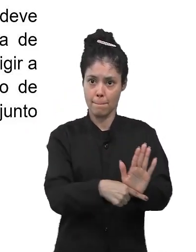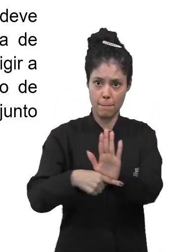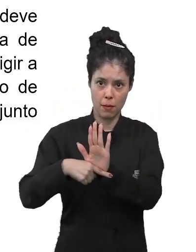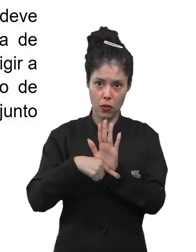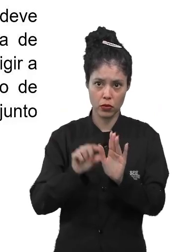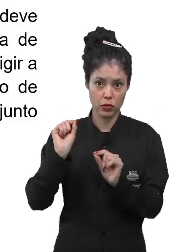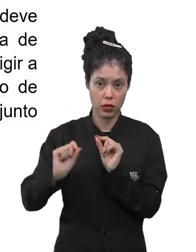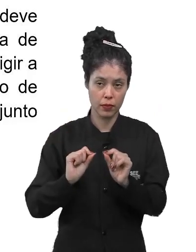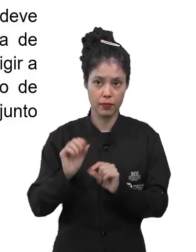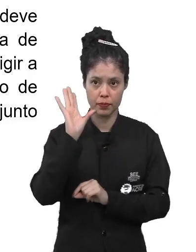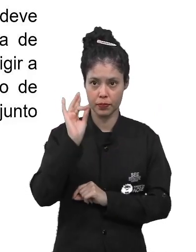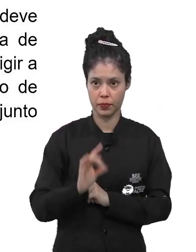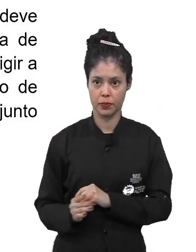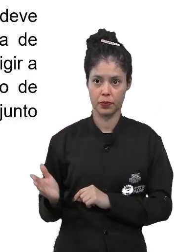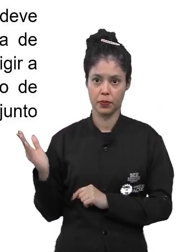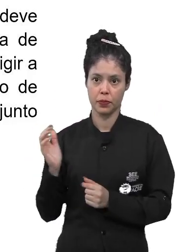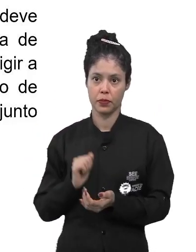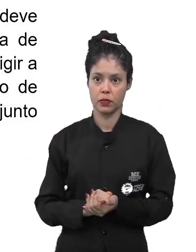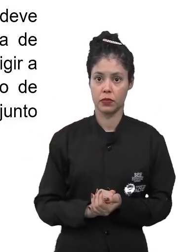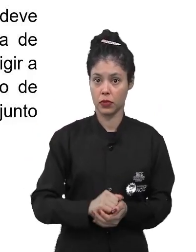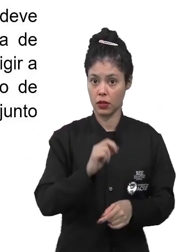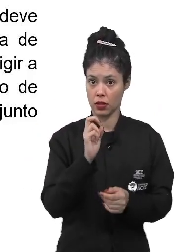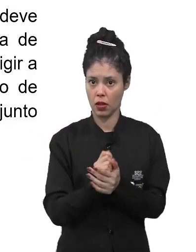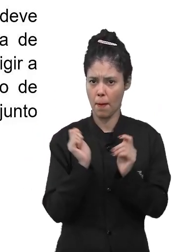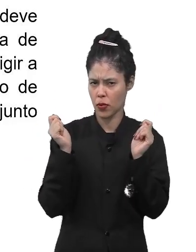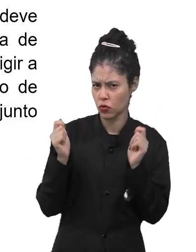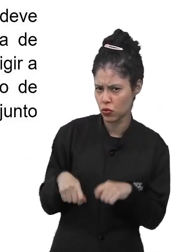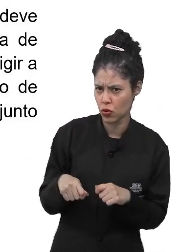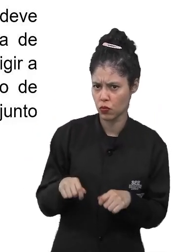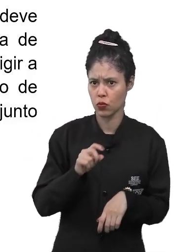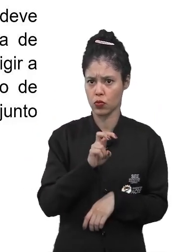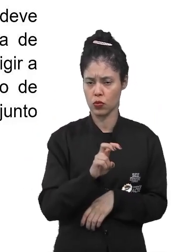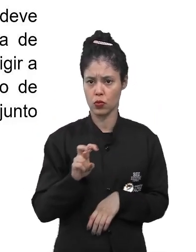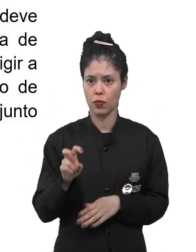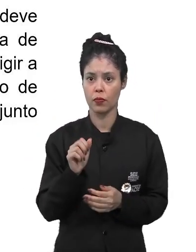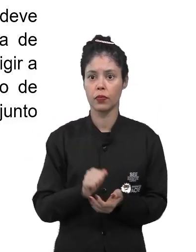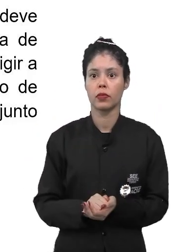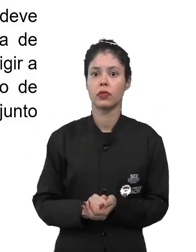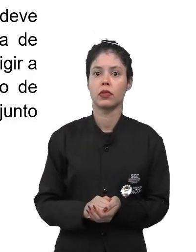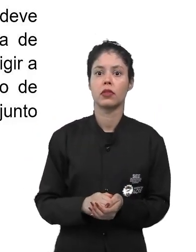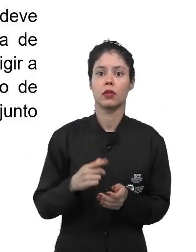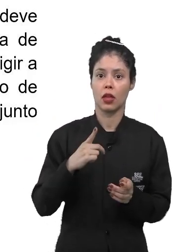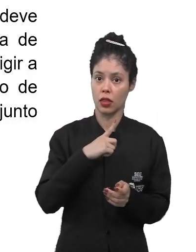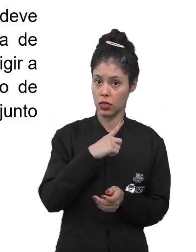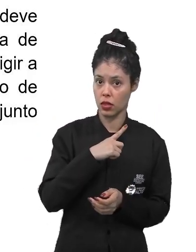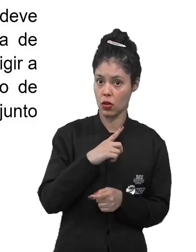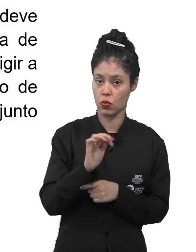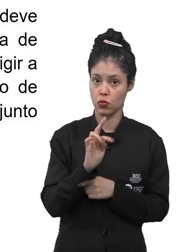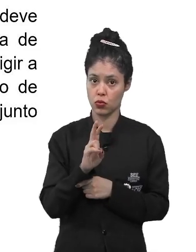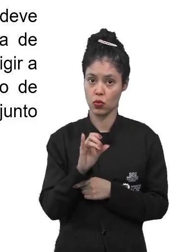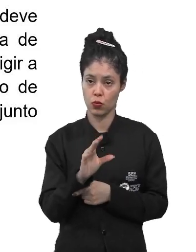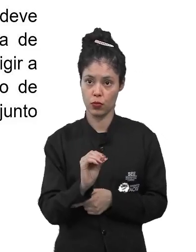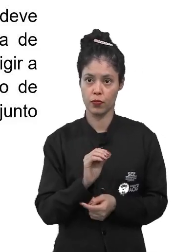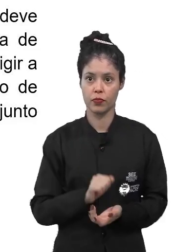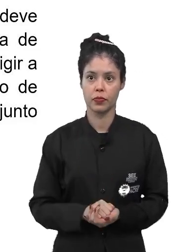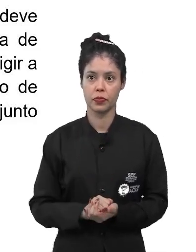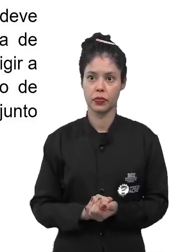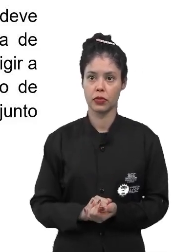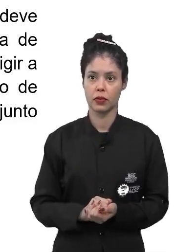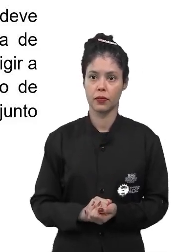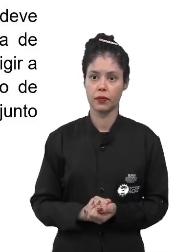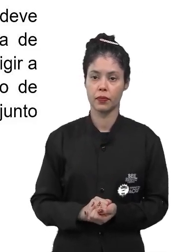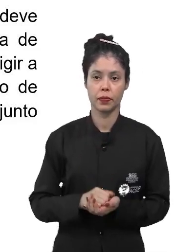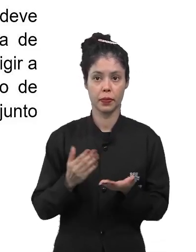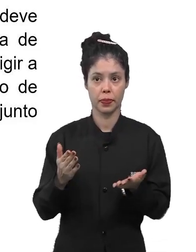o esquema a seguir, com 5 possíveis pontos de roda para posicionar uma peça de chumbo. Esse